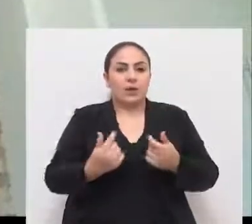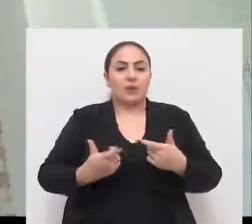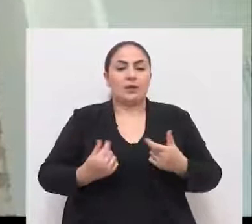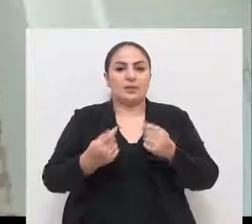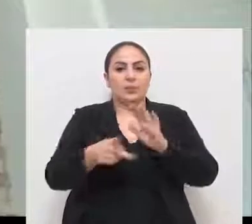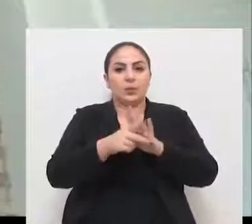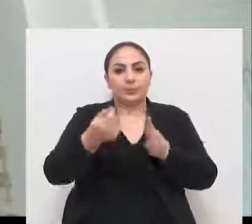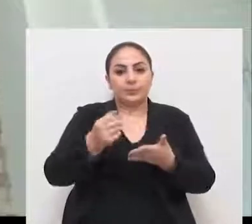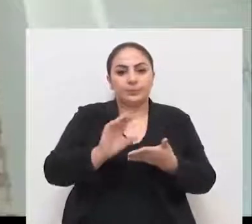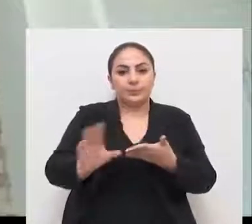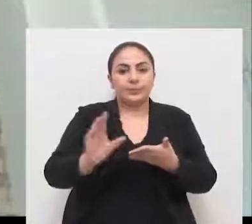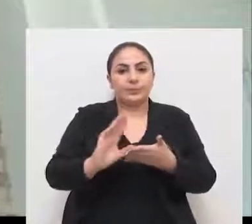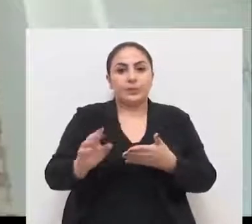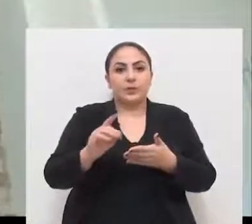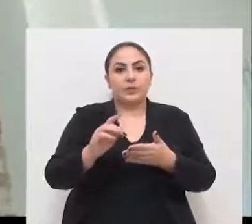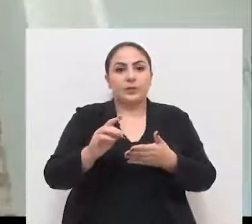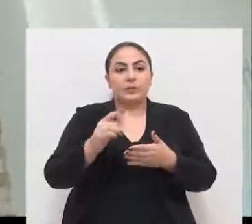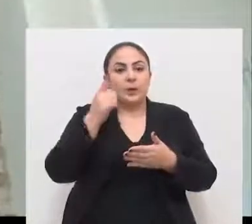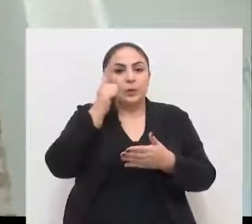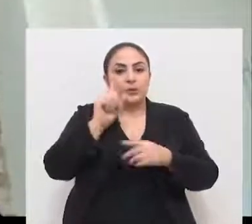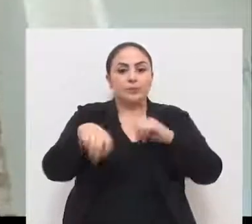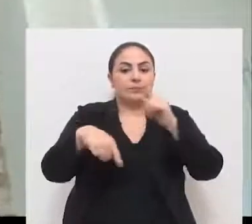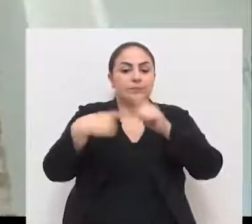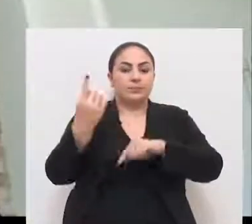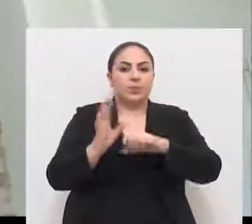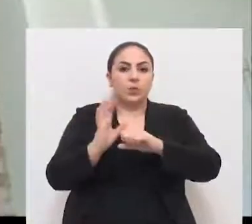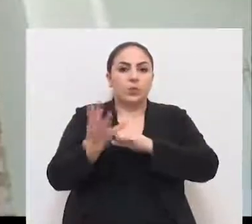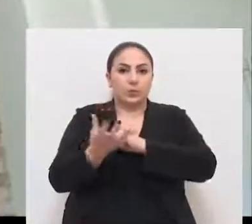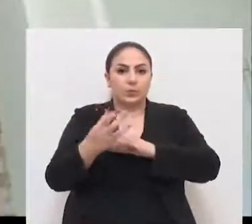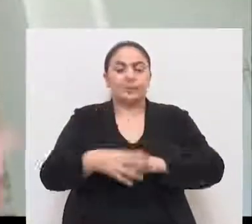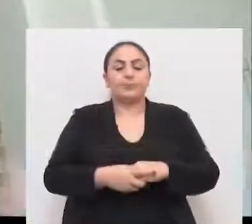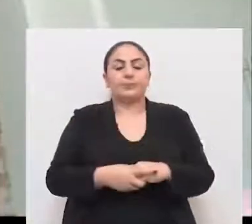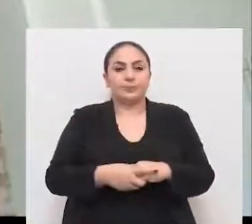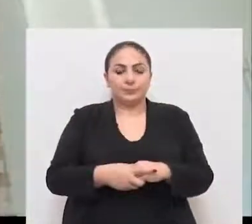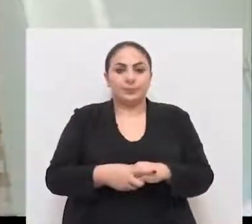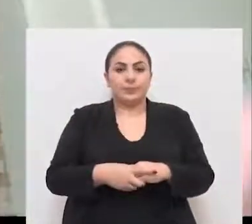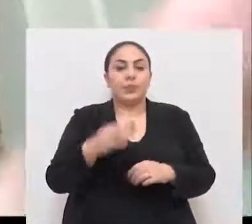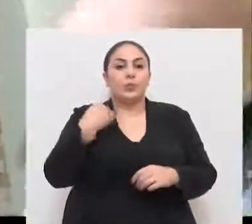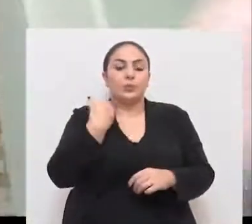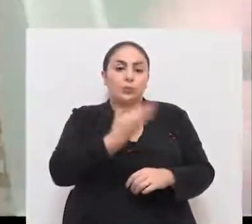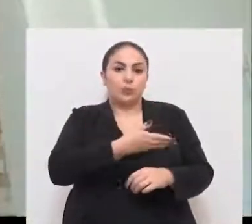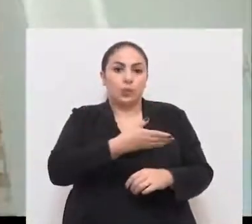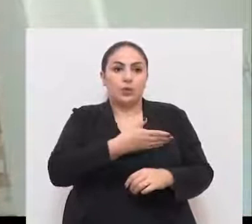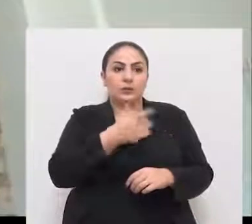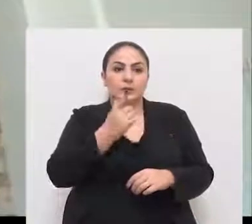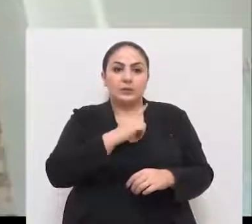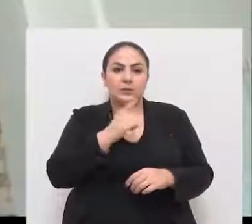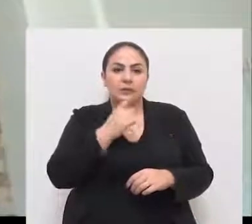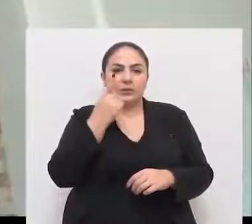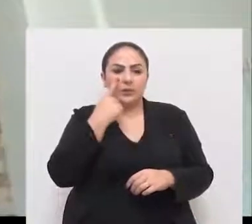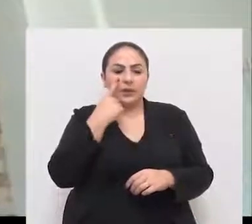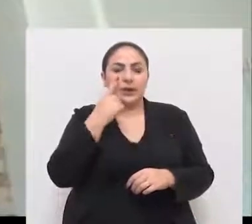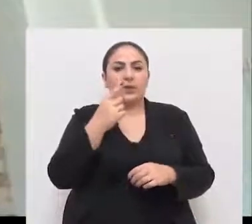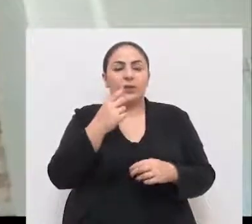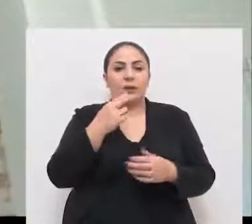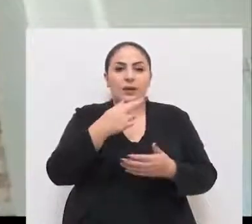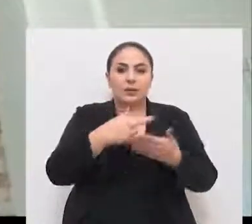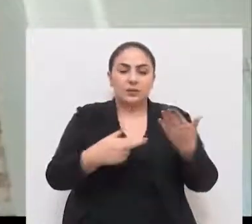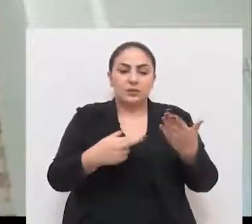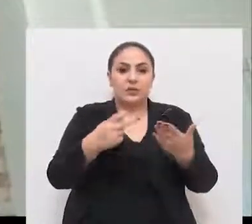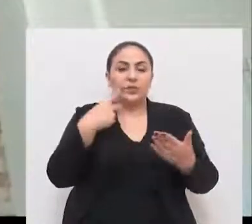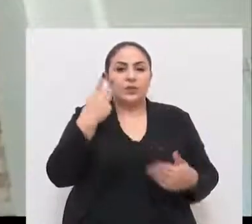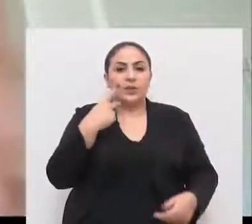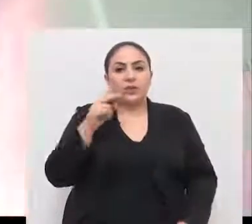dos investimentos feitos no combate à pandemia do coronavírus. Nós determinamos a relatoria ao vereador